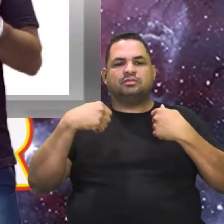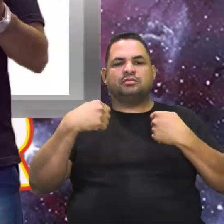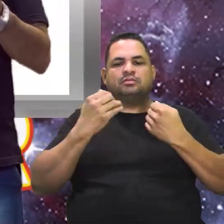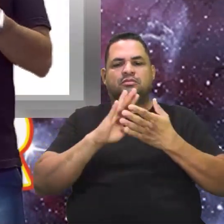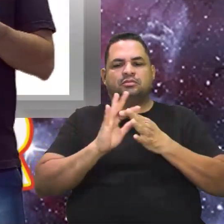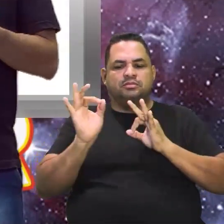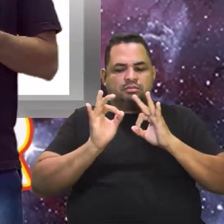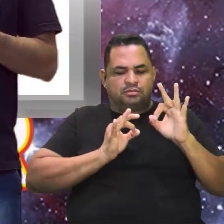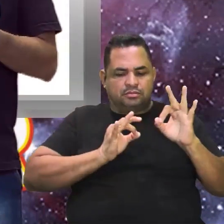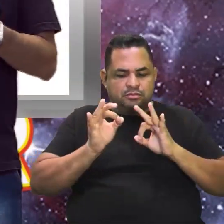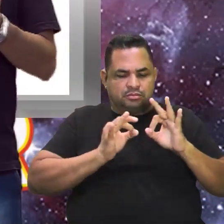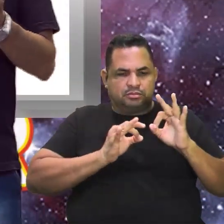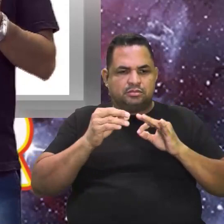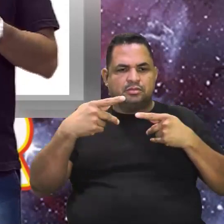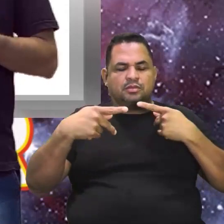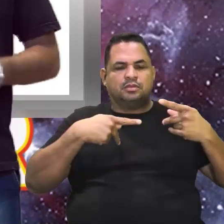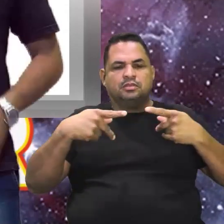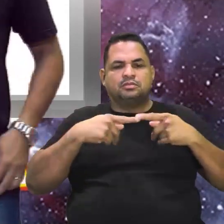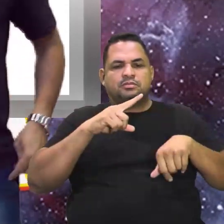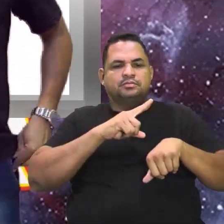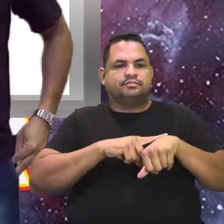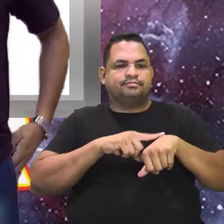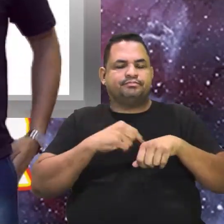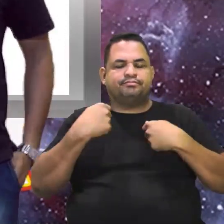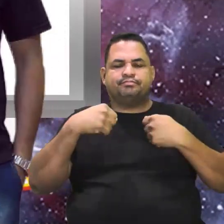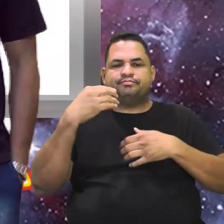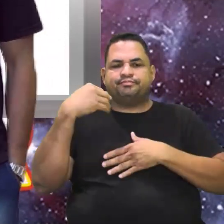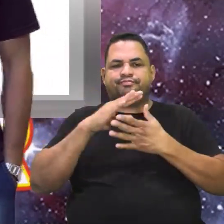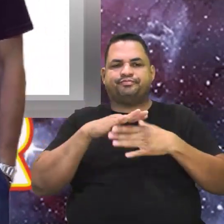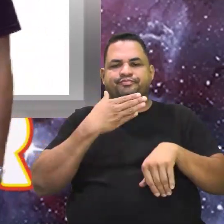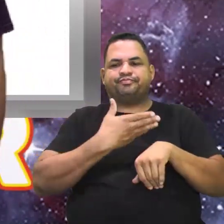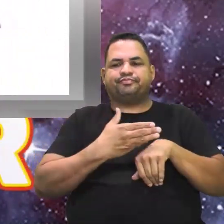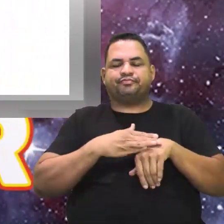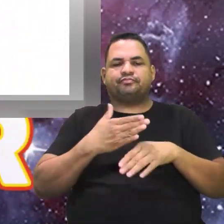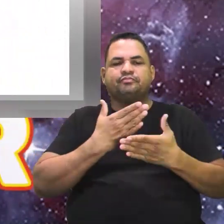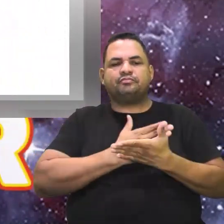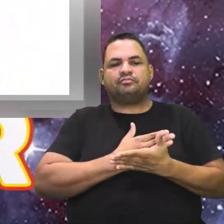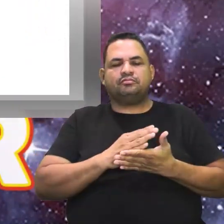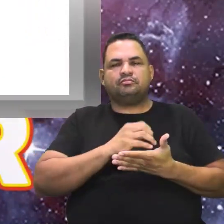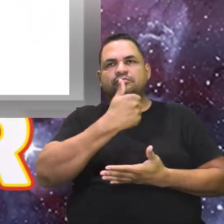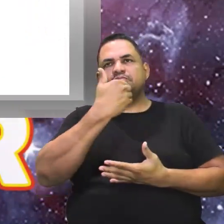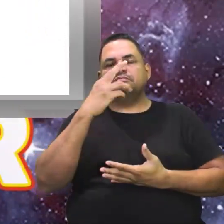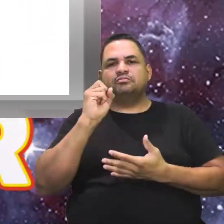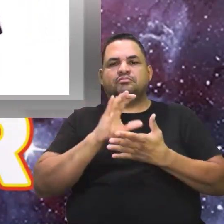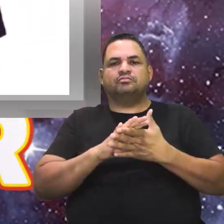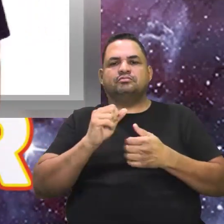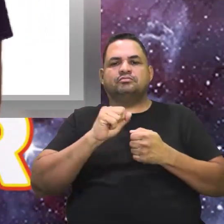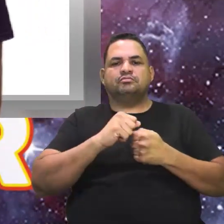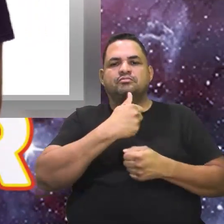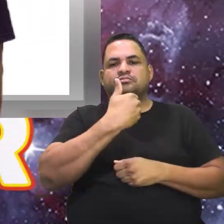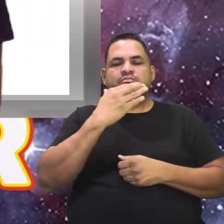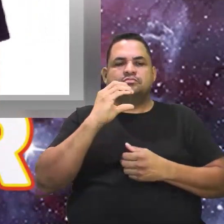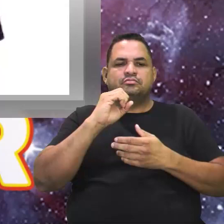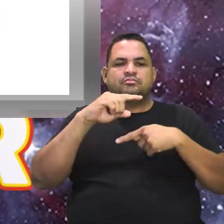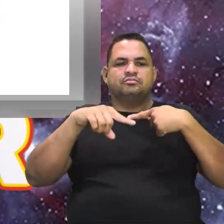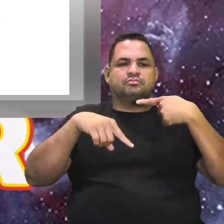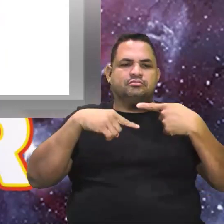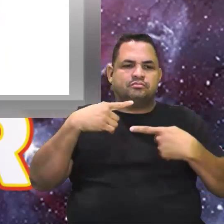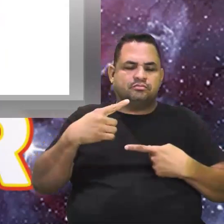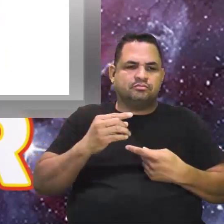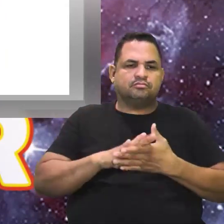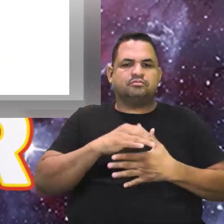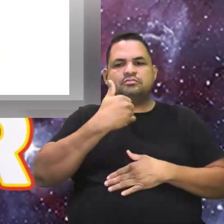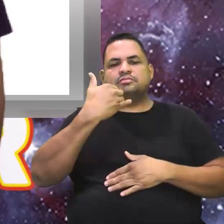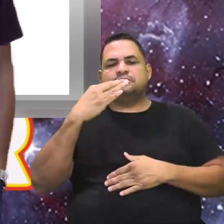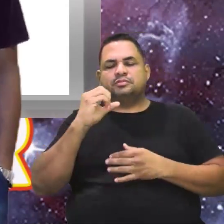saber gerir todo o seu tempo, e isso só treinando, gente. A princípio, você vai levar aí 15 minutos para fazer uma questão do Enem, mas na sequência você